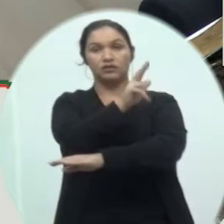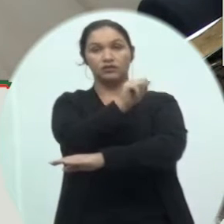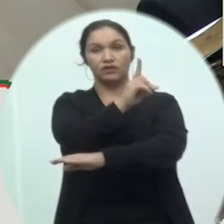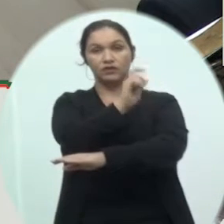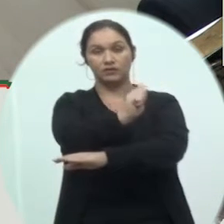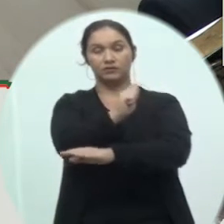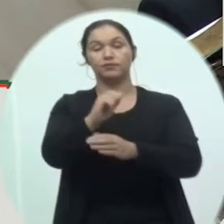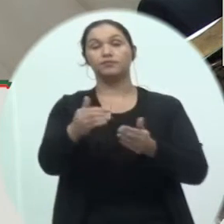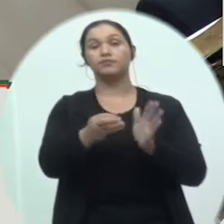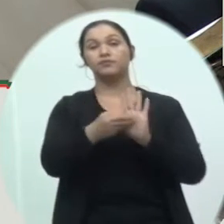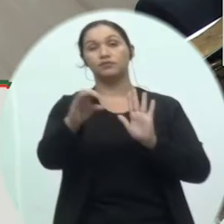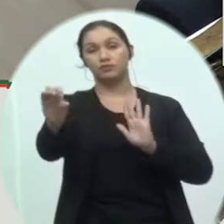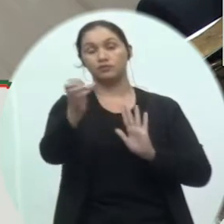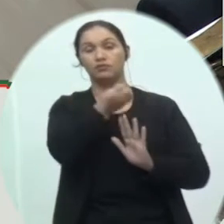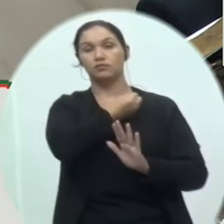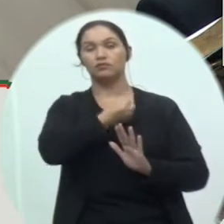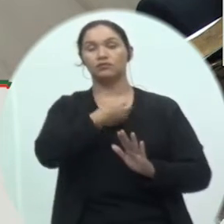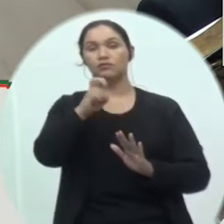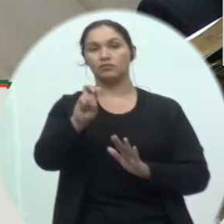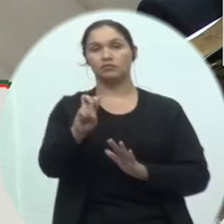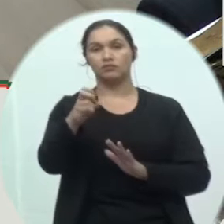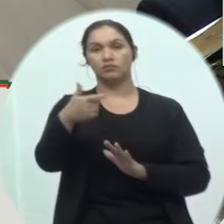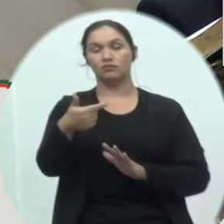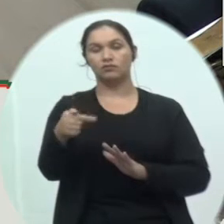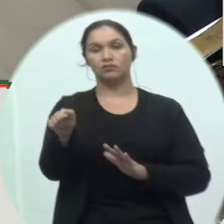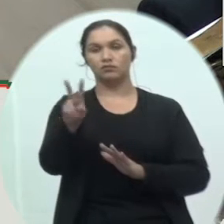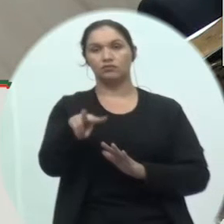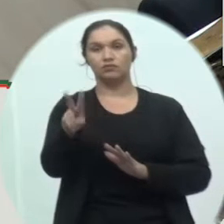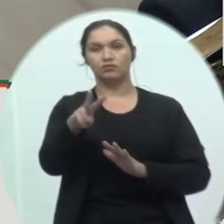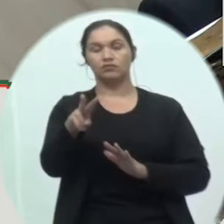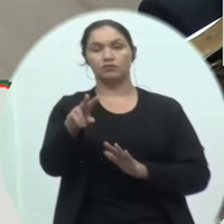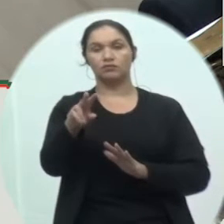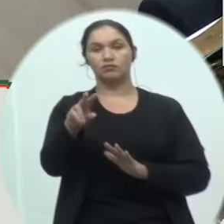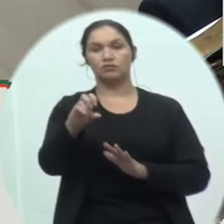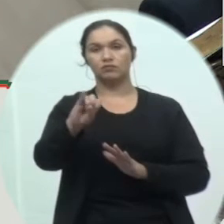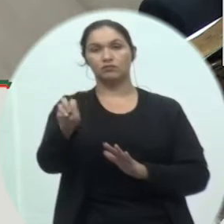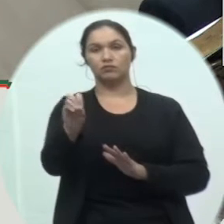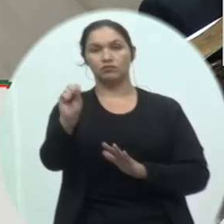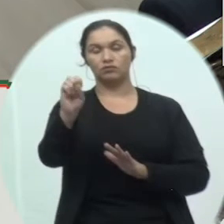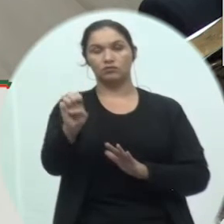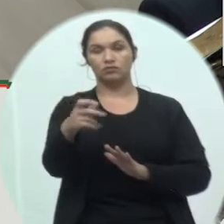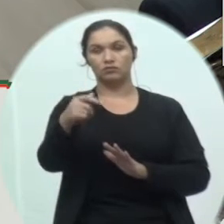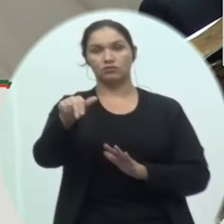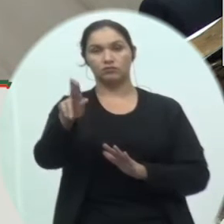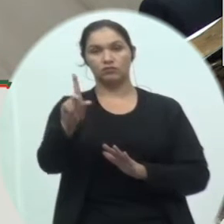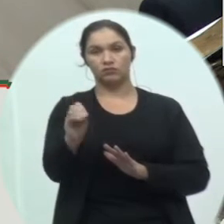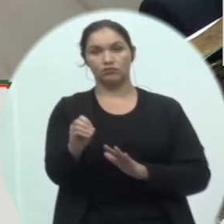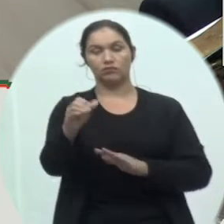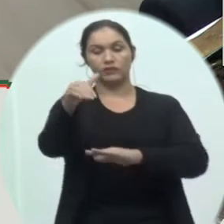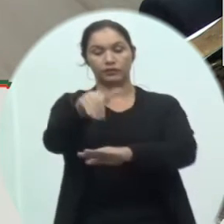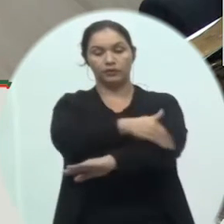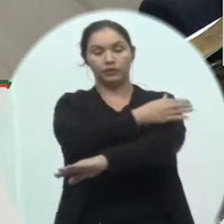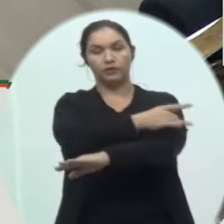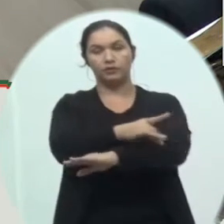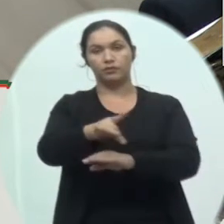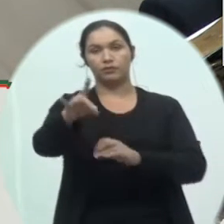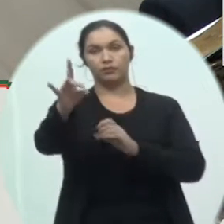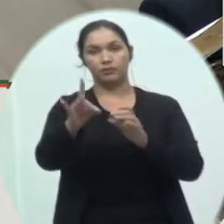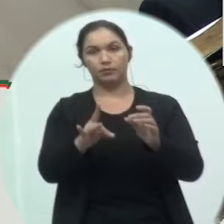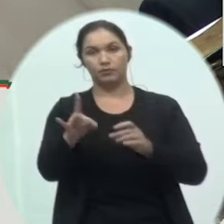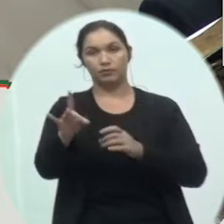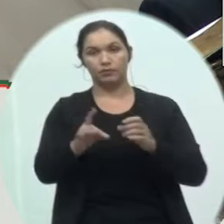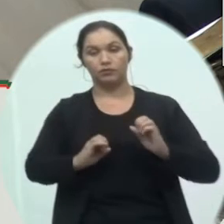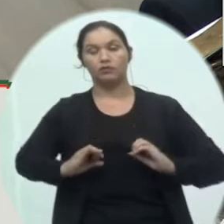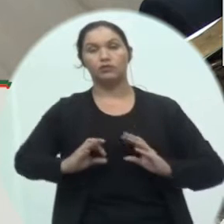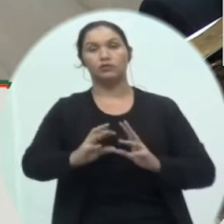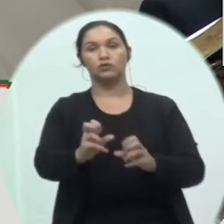Progresso. Indicação número 527/2019, de autoria do vereador José Paulo Ferrarese, assunto patrulhamento e colocação de material adequado